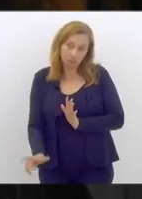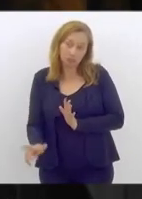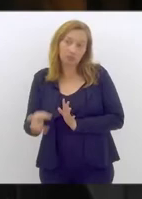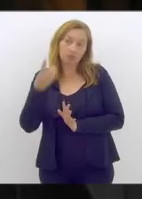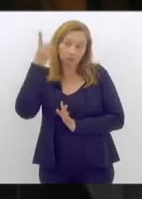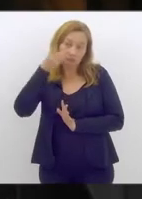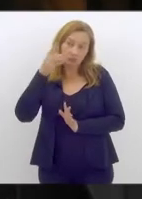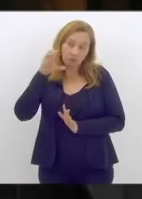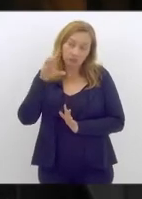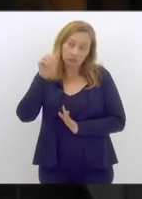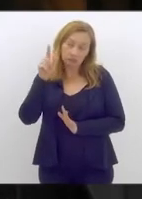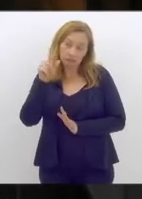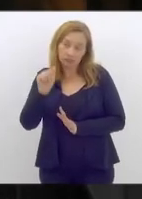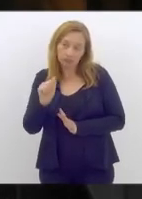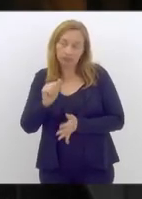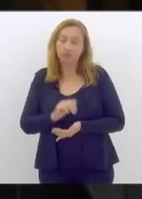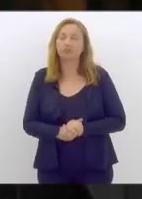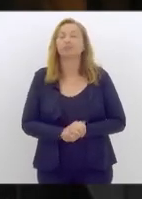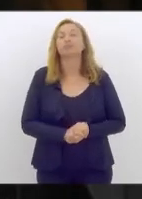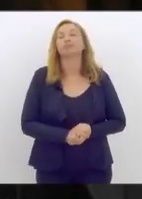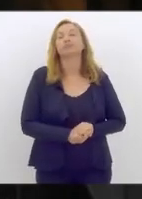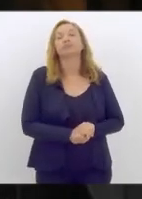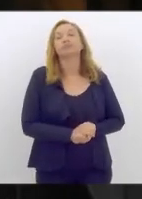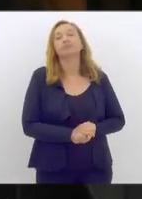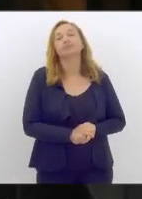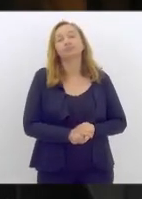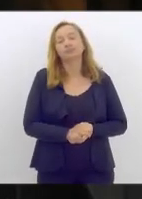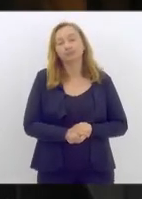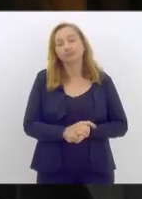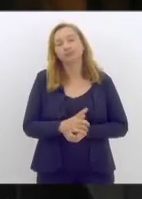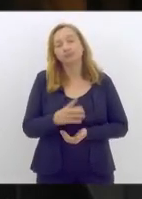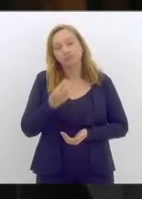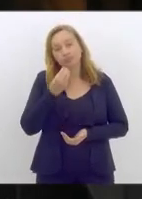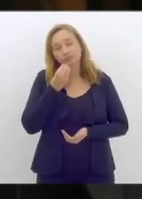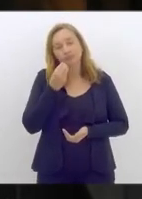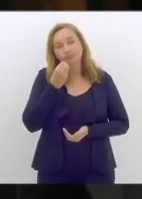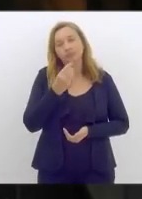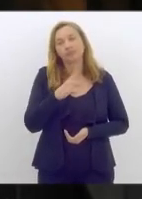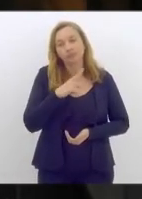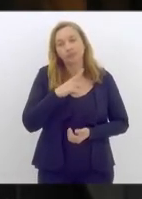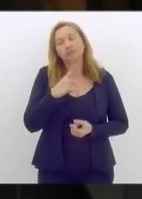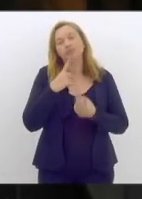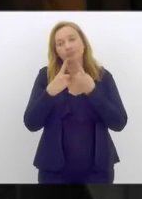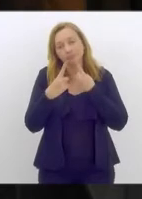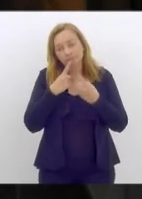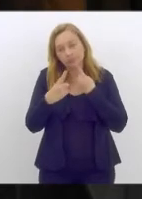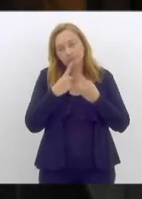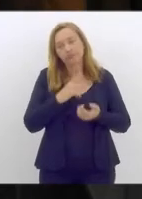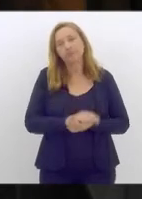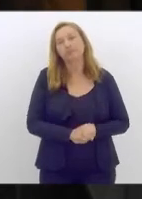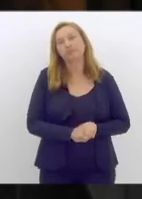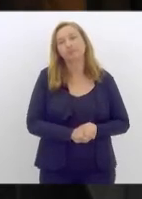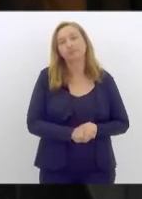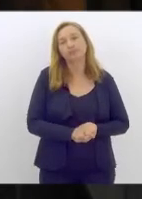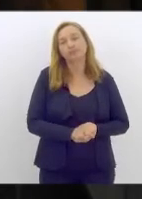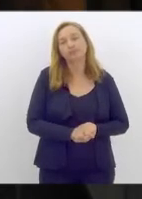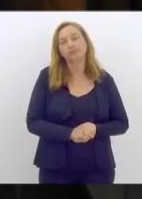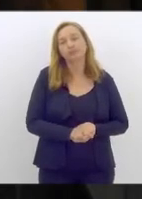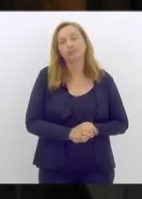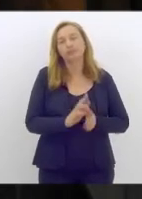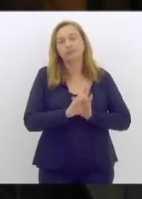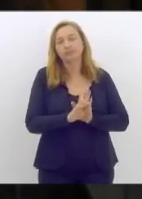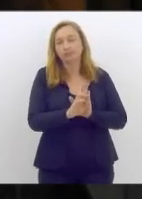o deputado Márcio canela e que tive oportunidade de discutir com os